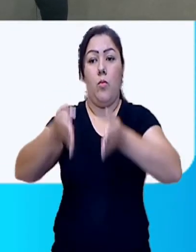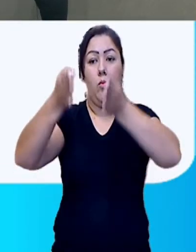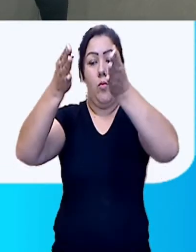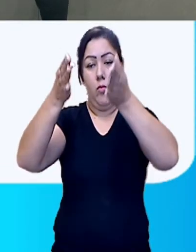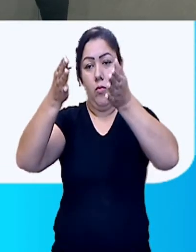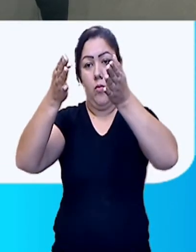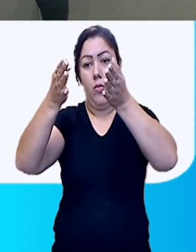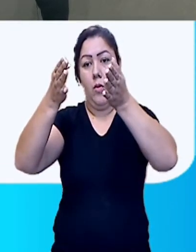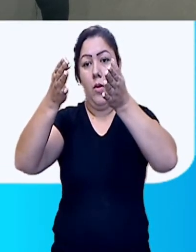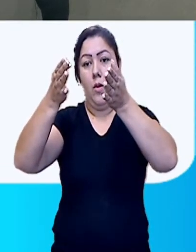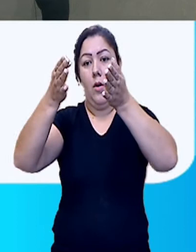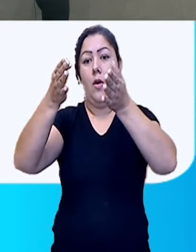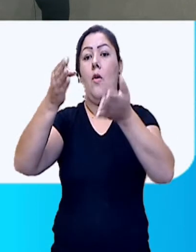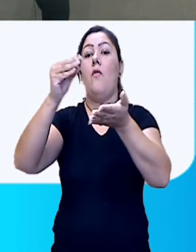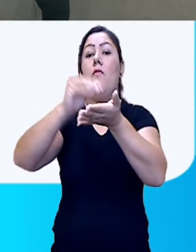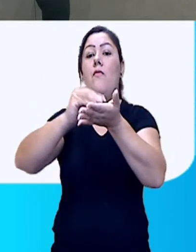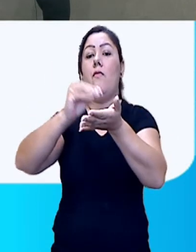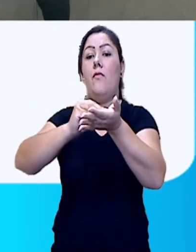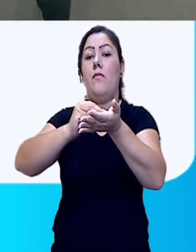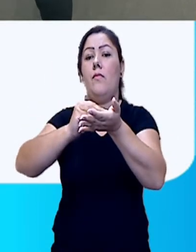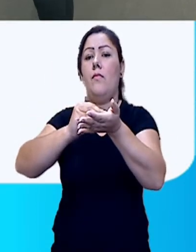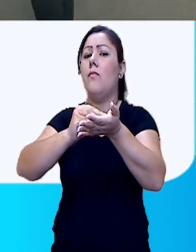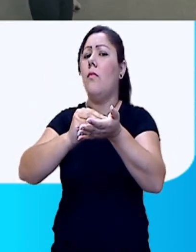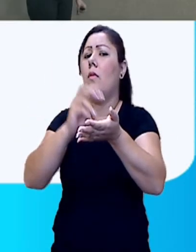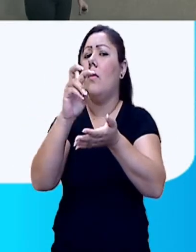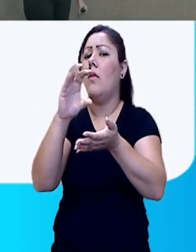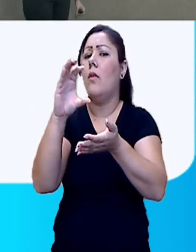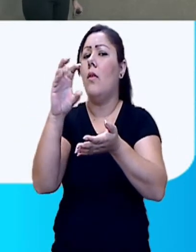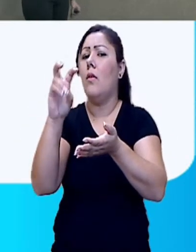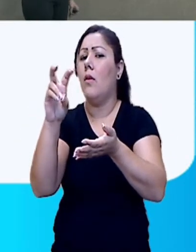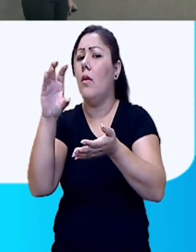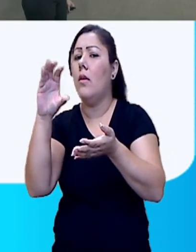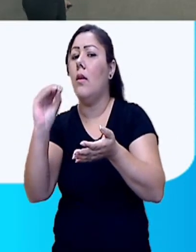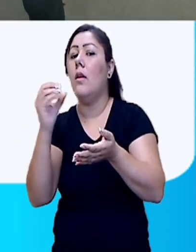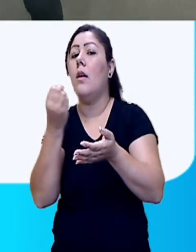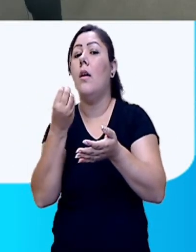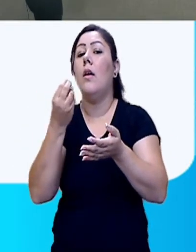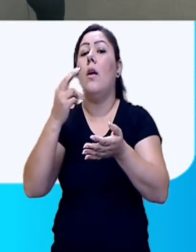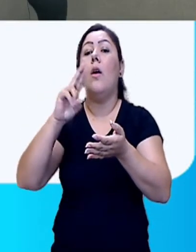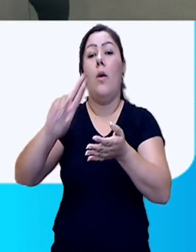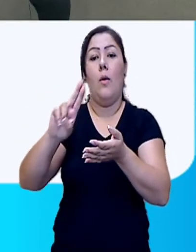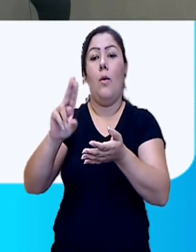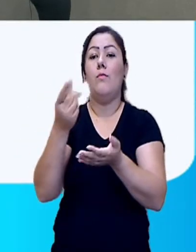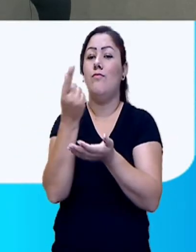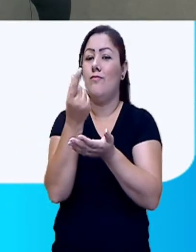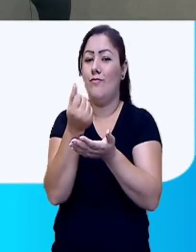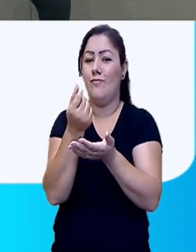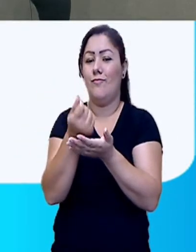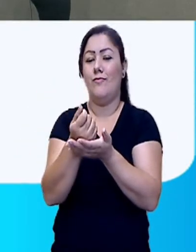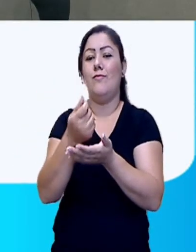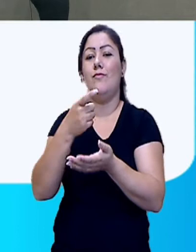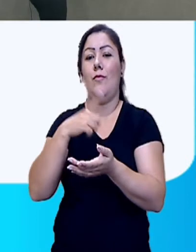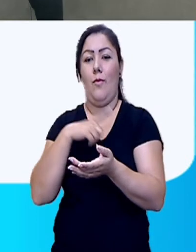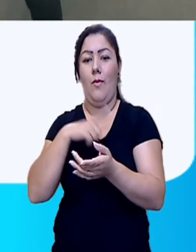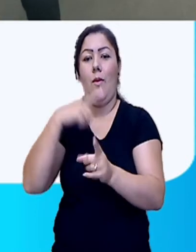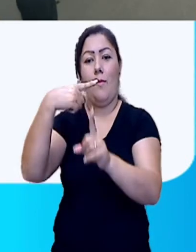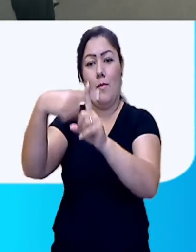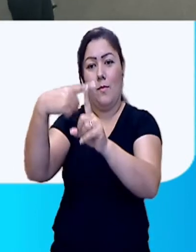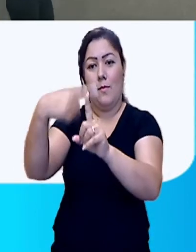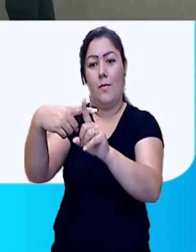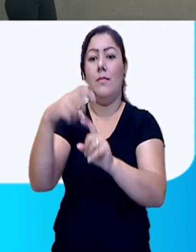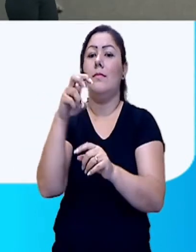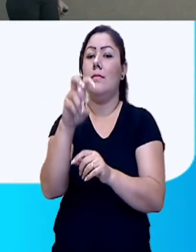de 550 ou com crédito de 550? Com certeza, um crédito